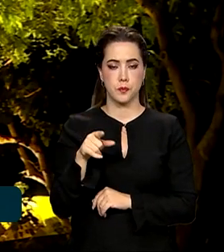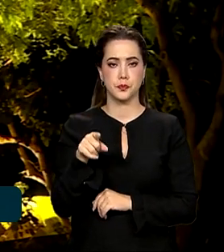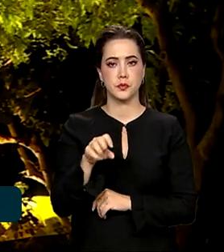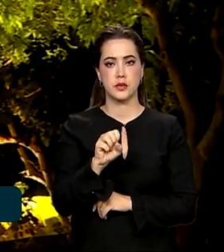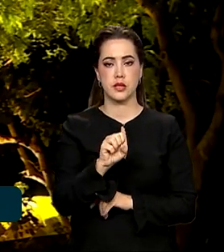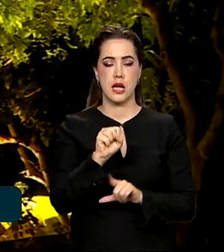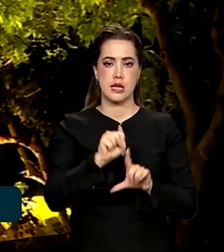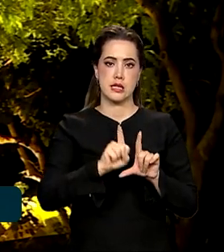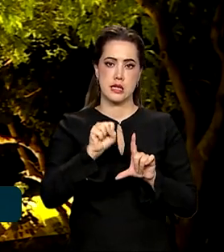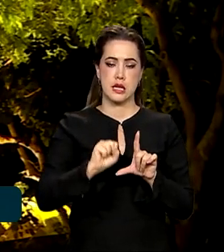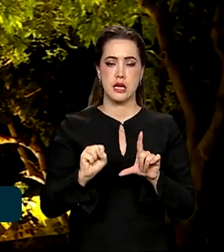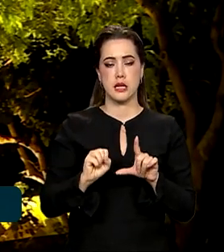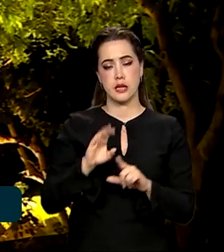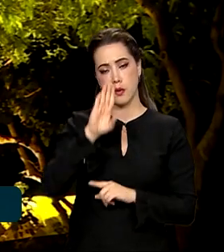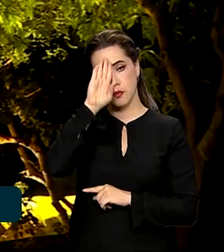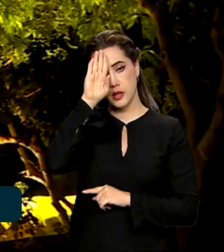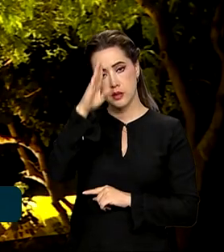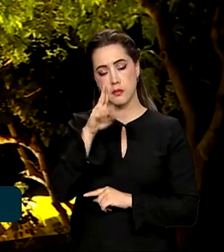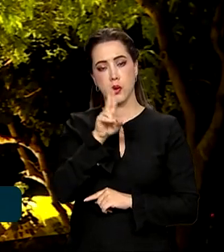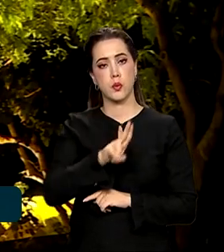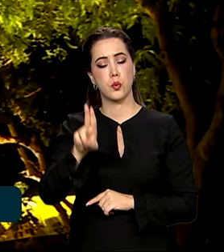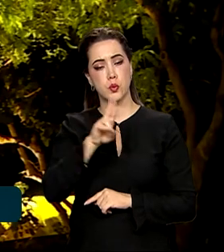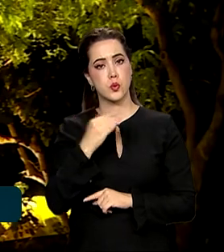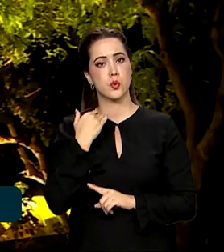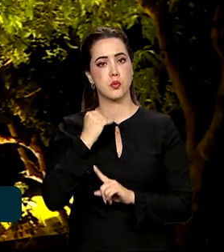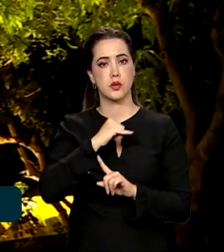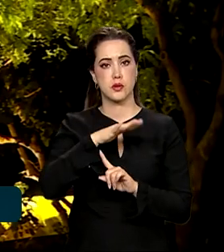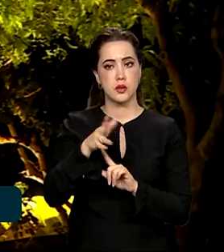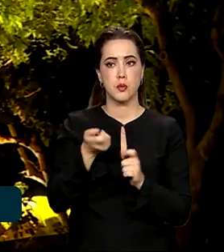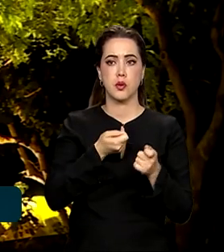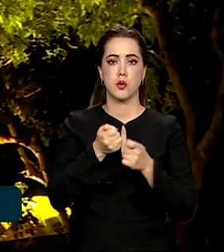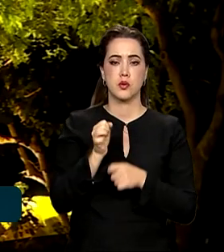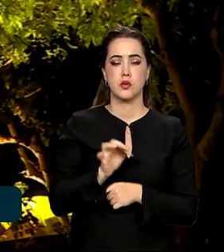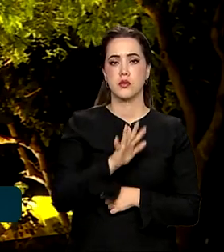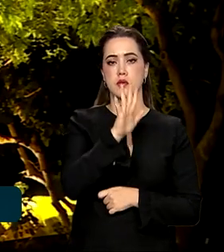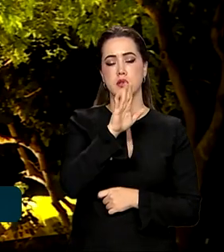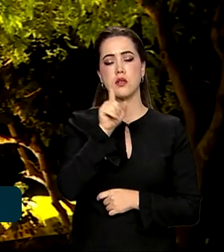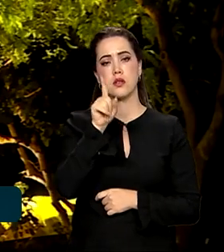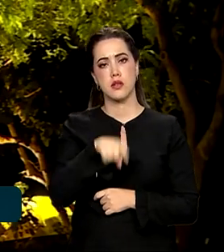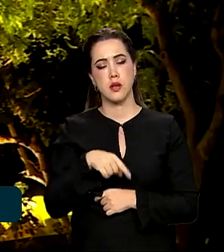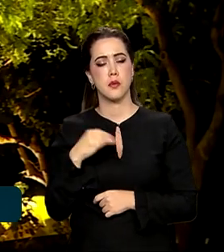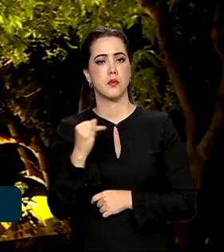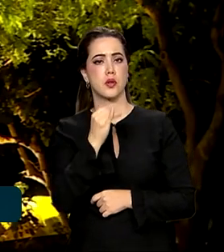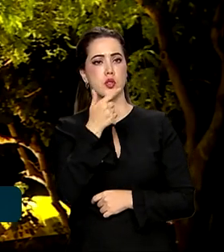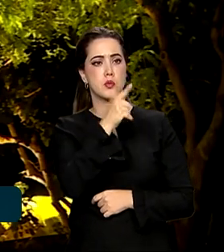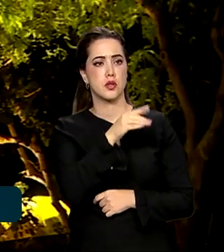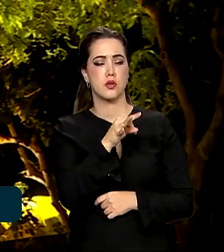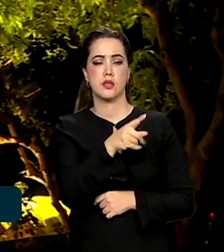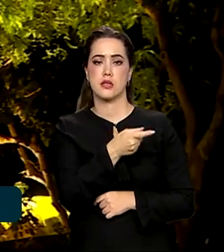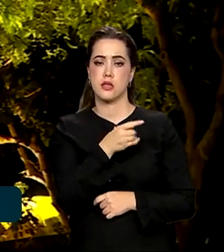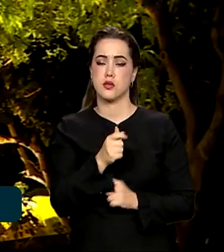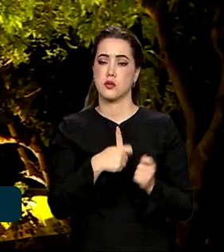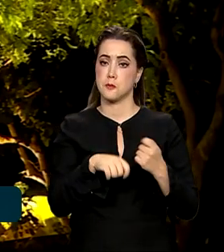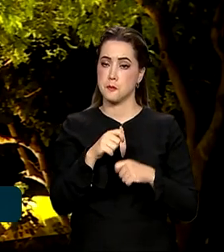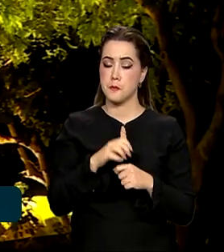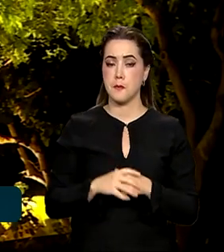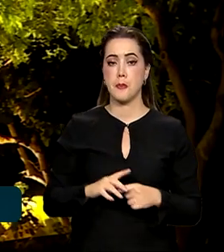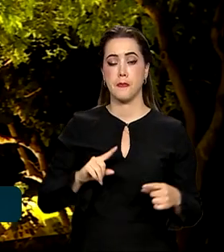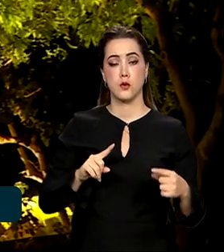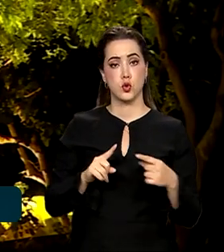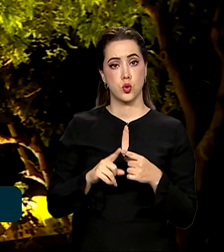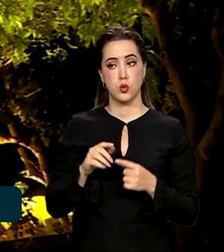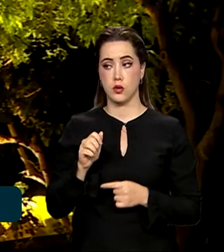do Banco Central para manter a inflação sob controle e serve como referência para as demais taxas da economia. Segundo a